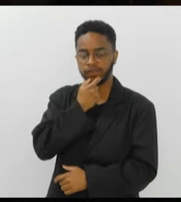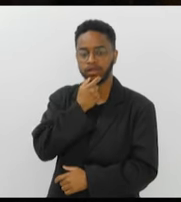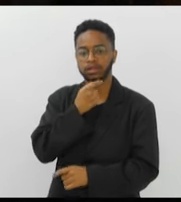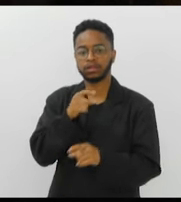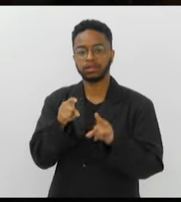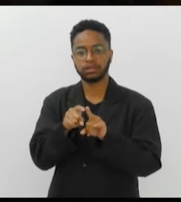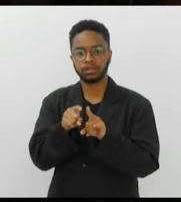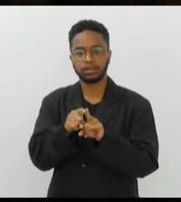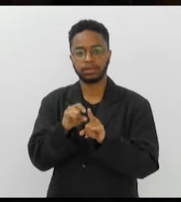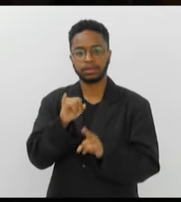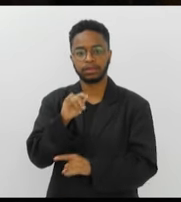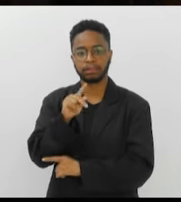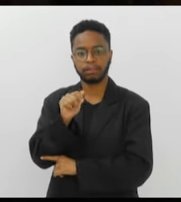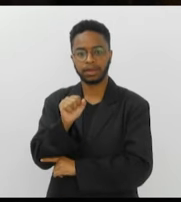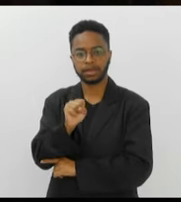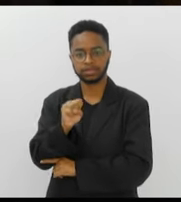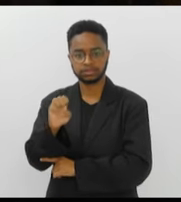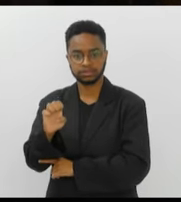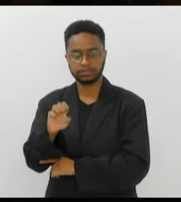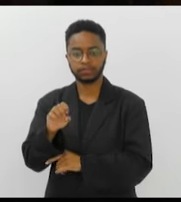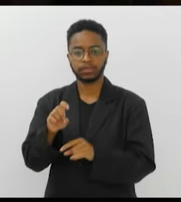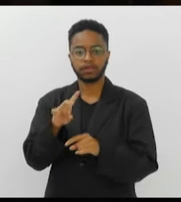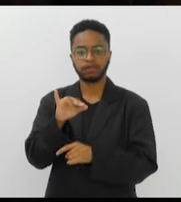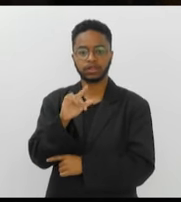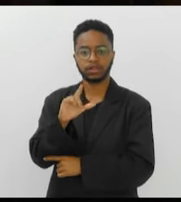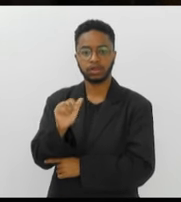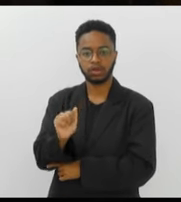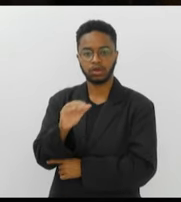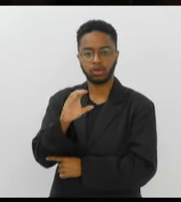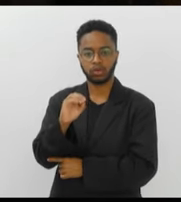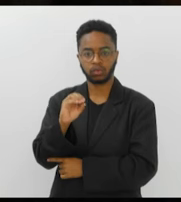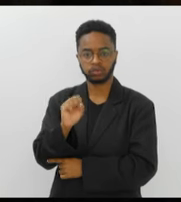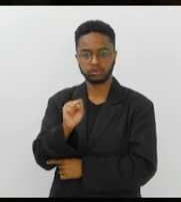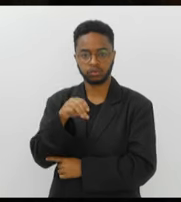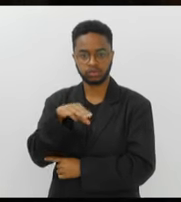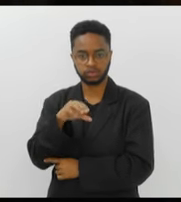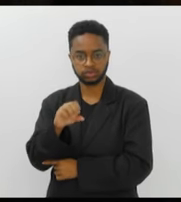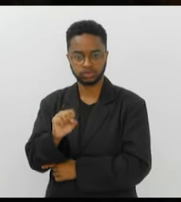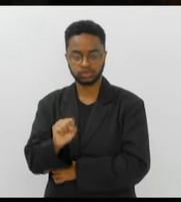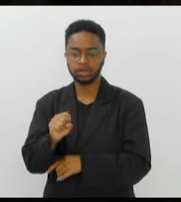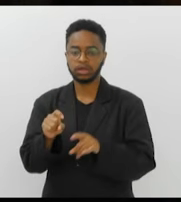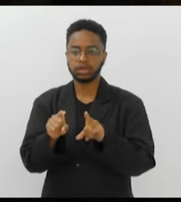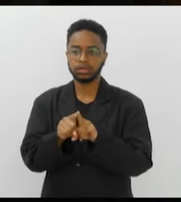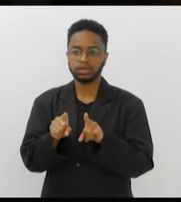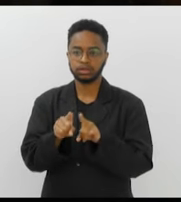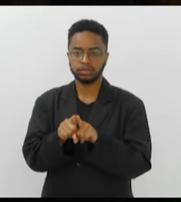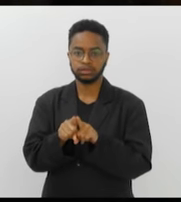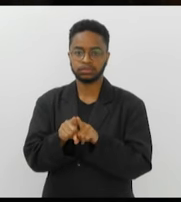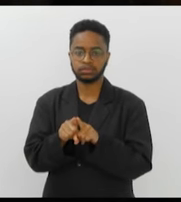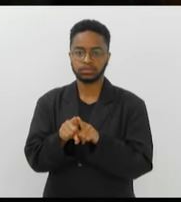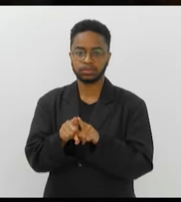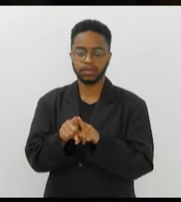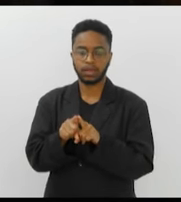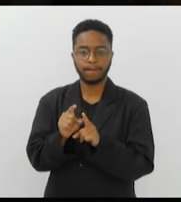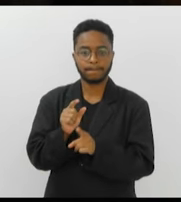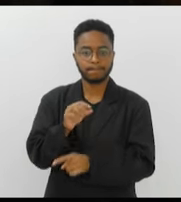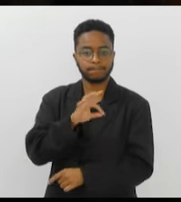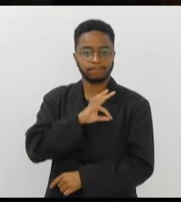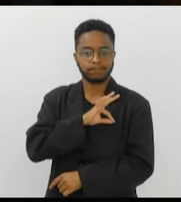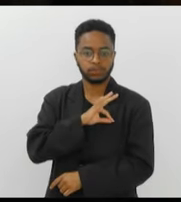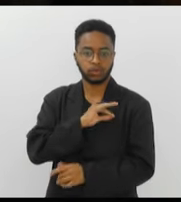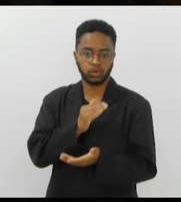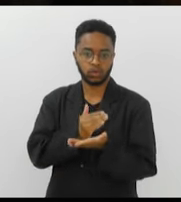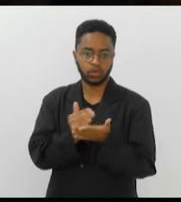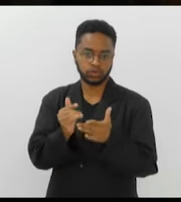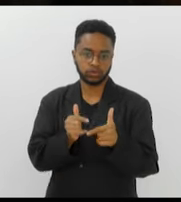no Ipaze, na Vila Cosmos. E, efetivamente, a polícia começou a